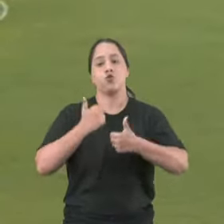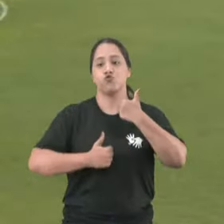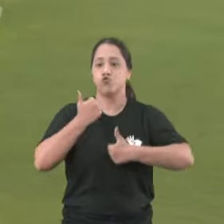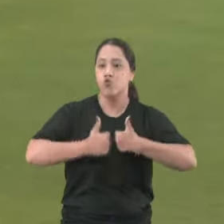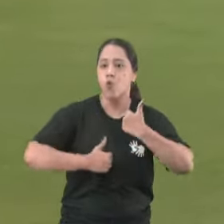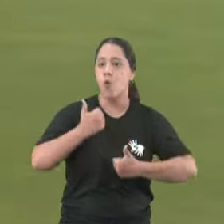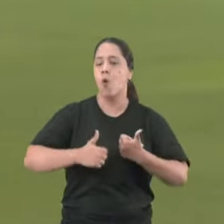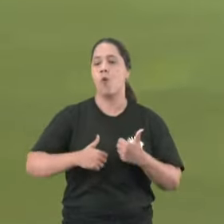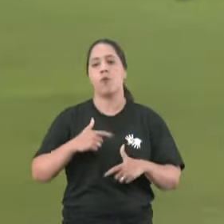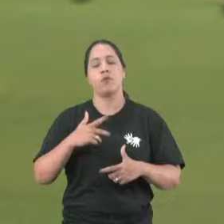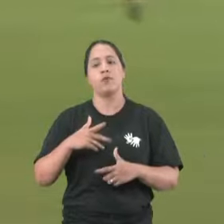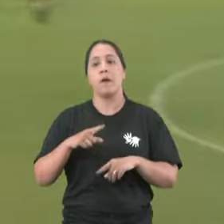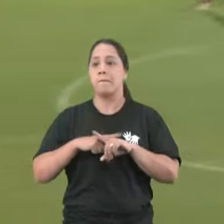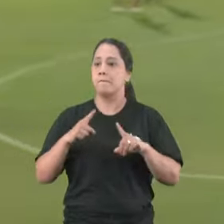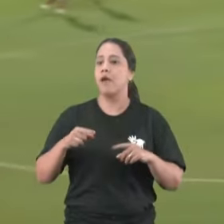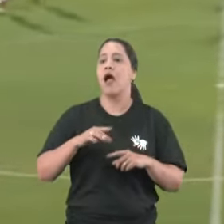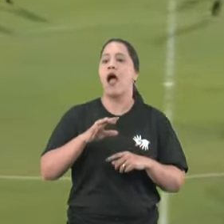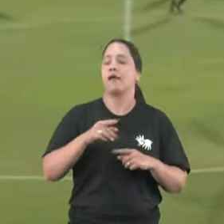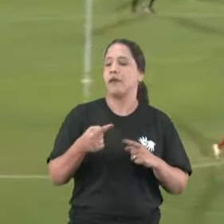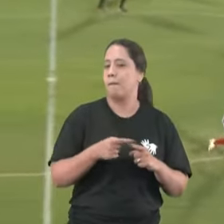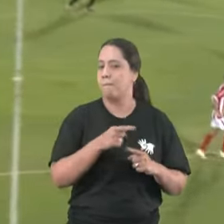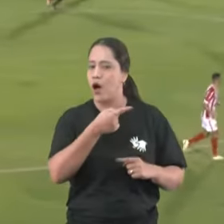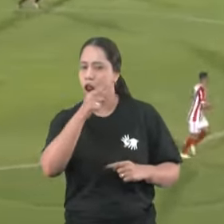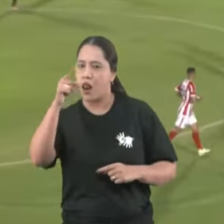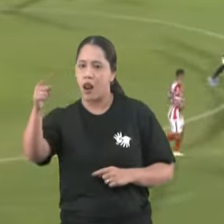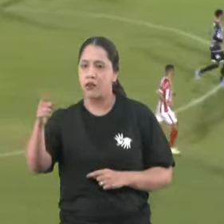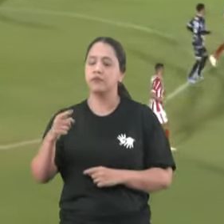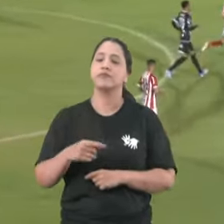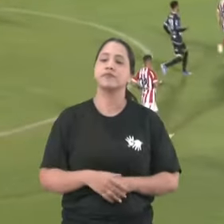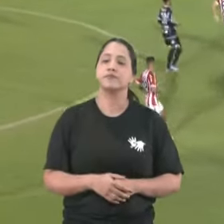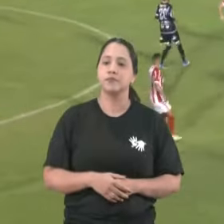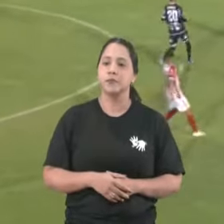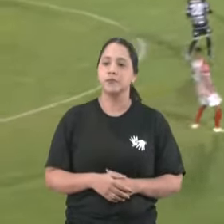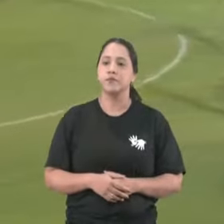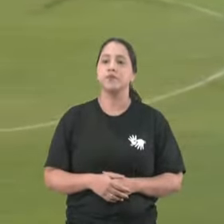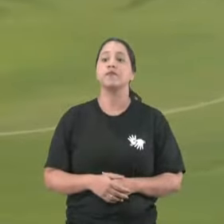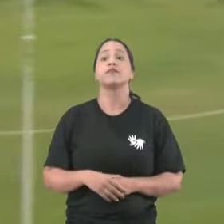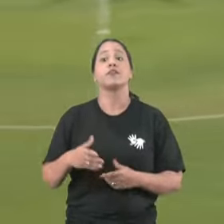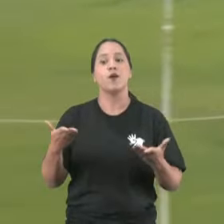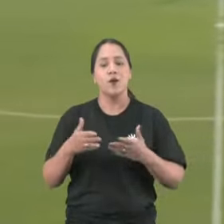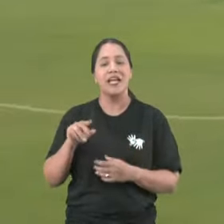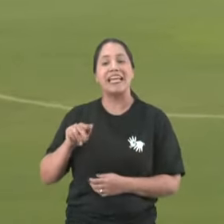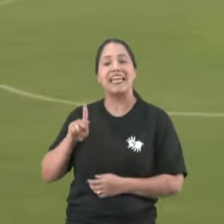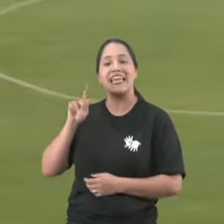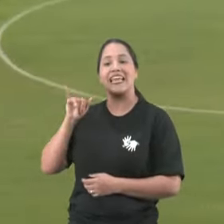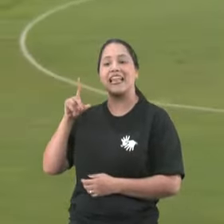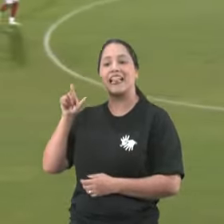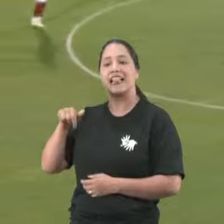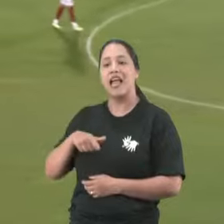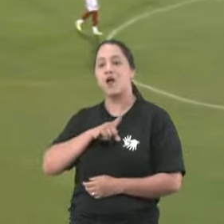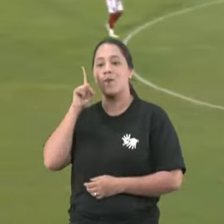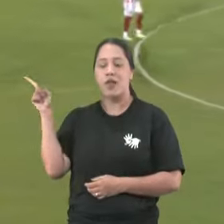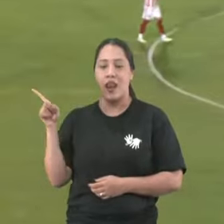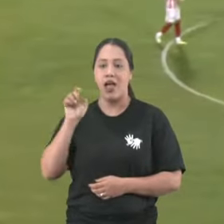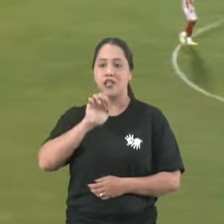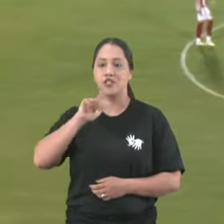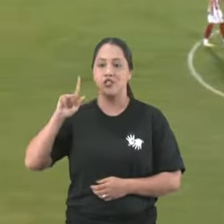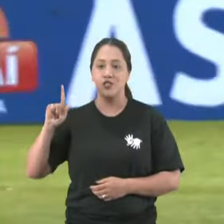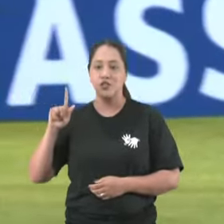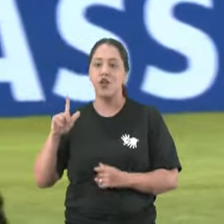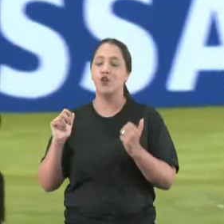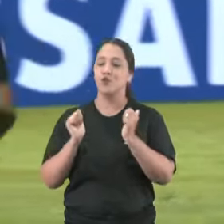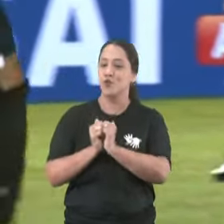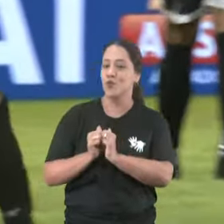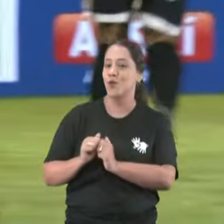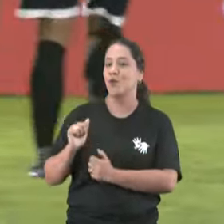bola sendo dado passe ou coisa assim. Grande Quidão está lá no Eustáquio, com seu Betinho